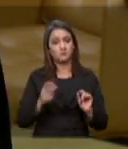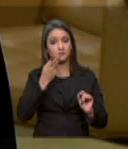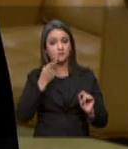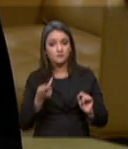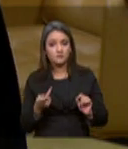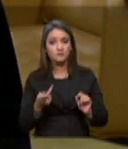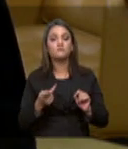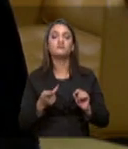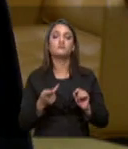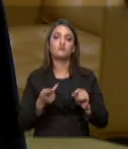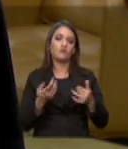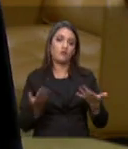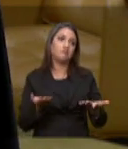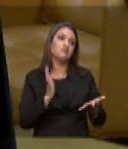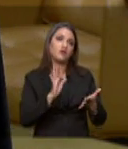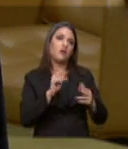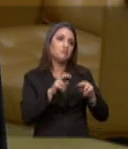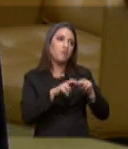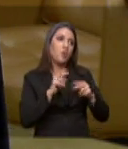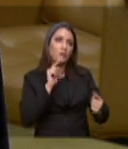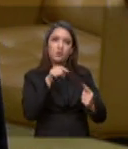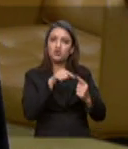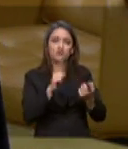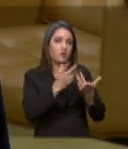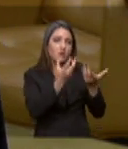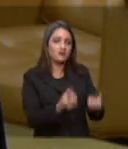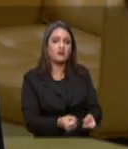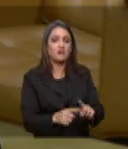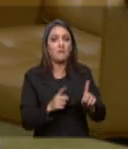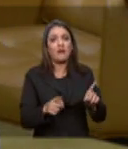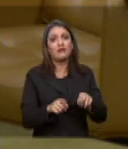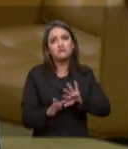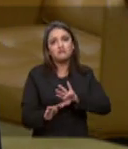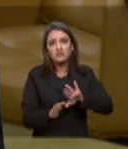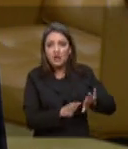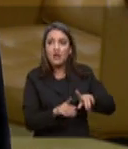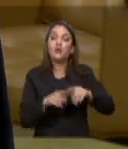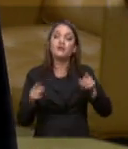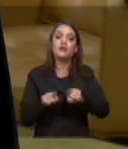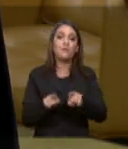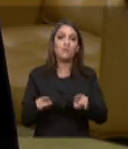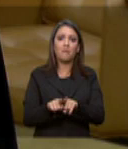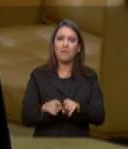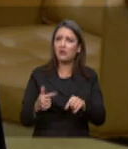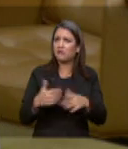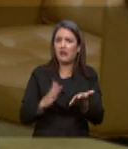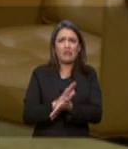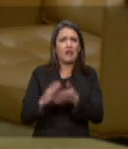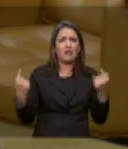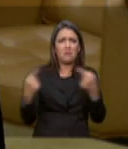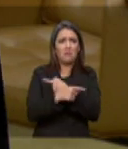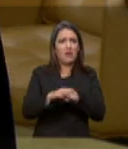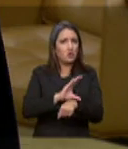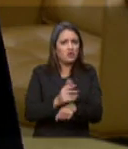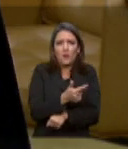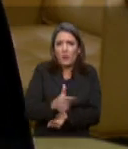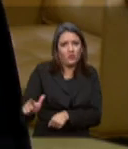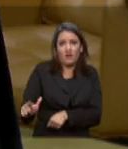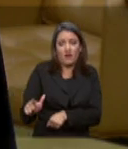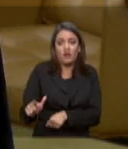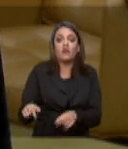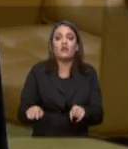as preliminares, é certo que não há violação a preceito fundamental, não há nenhuma omissão inconstitucional, não há